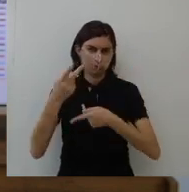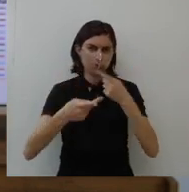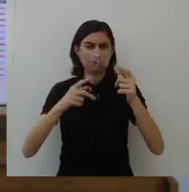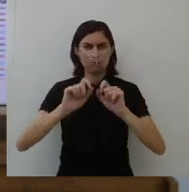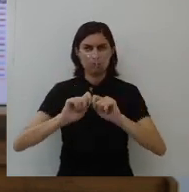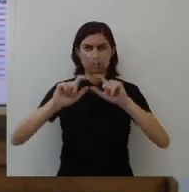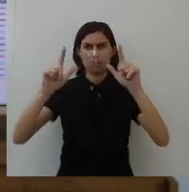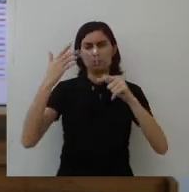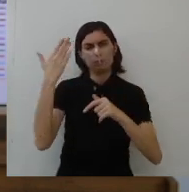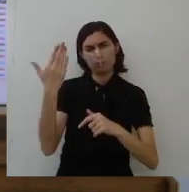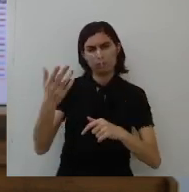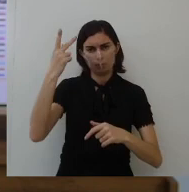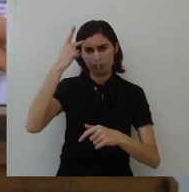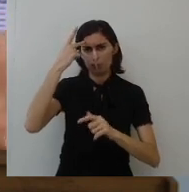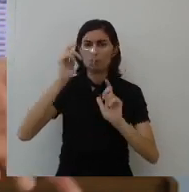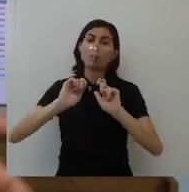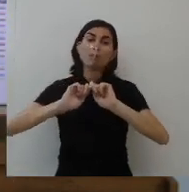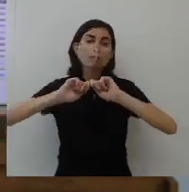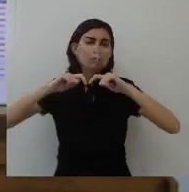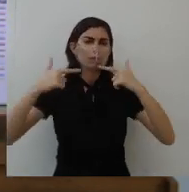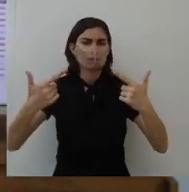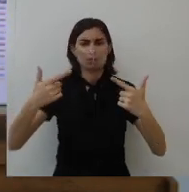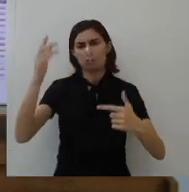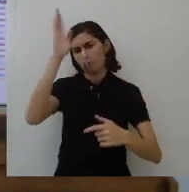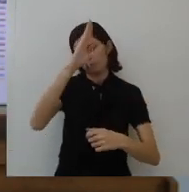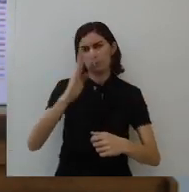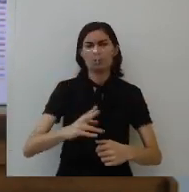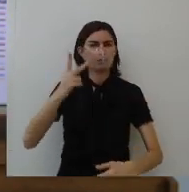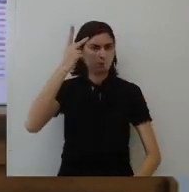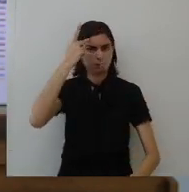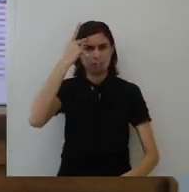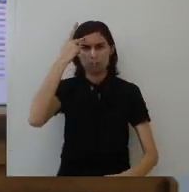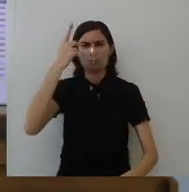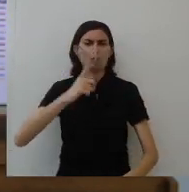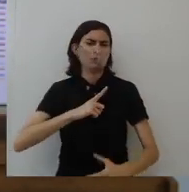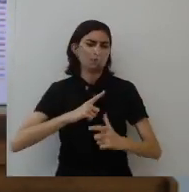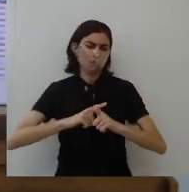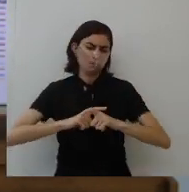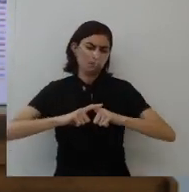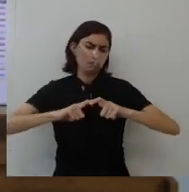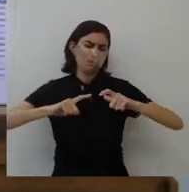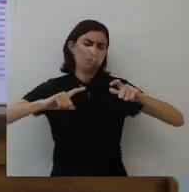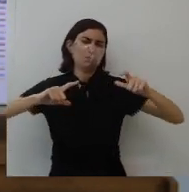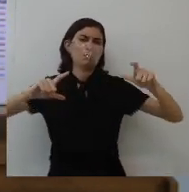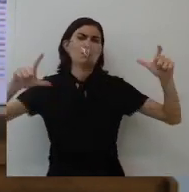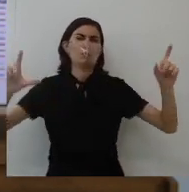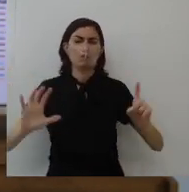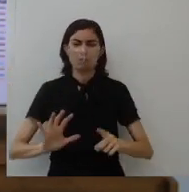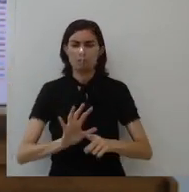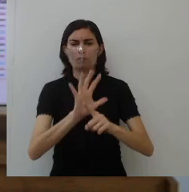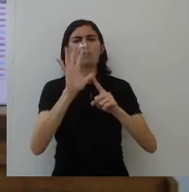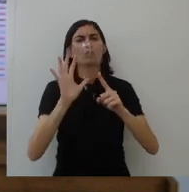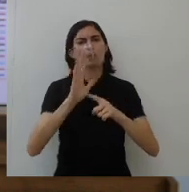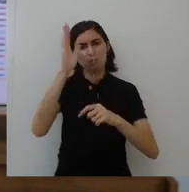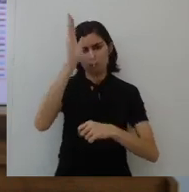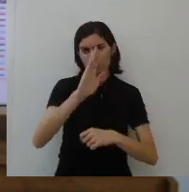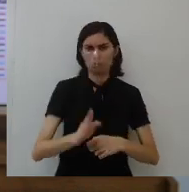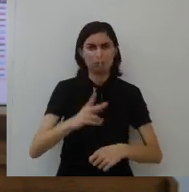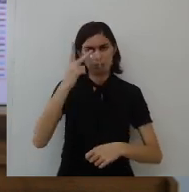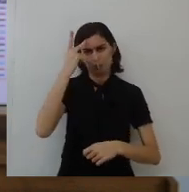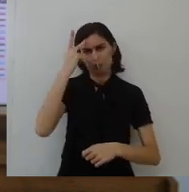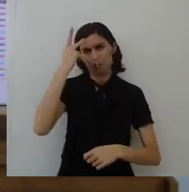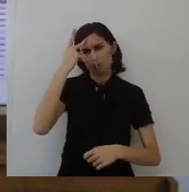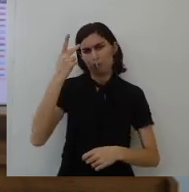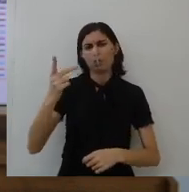quadro, né? São Paulo, é claro que, por exemplo, no Brasil, São Paulo tem uma enorme influência, tá? Então, São